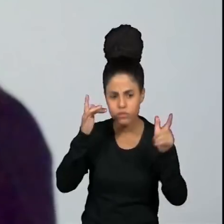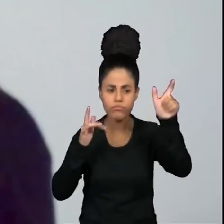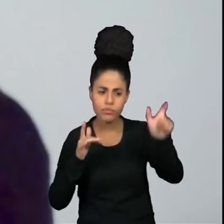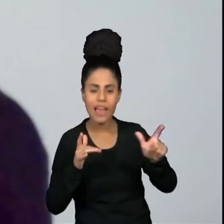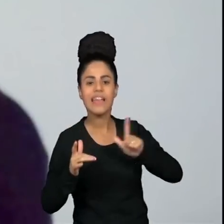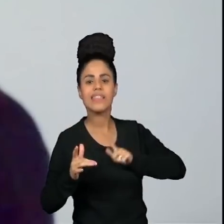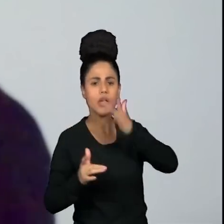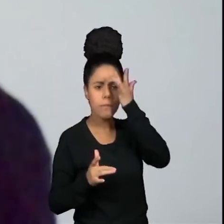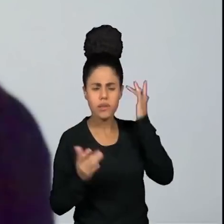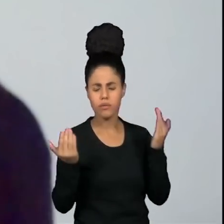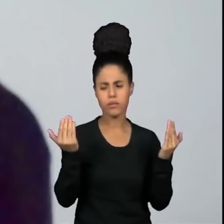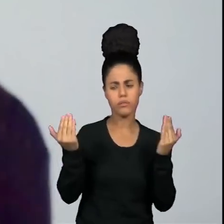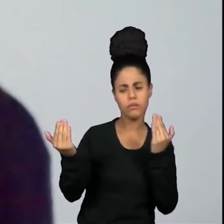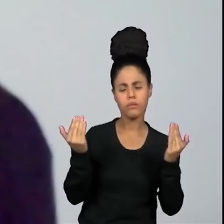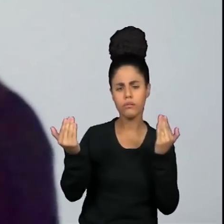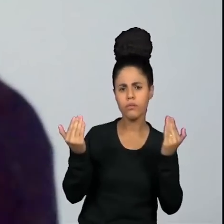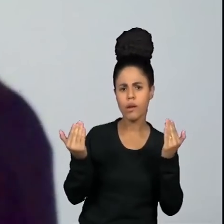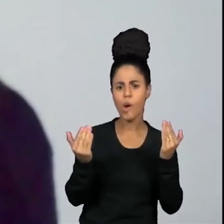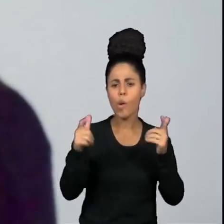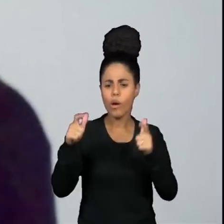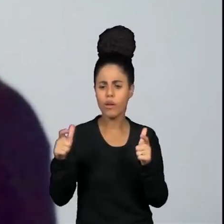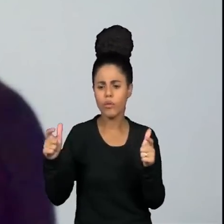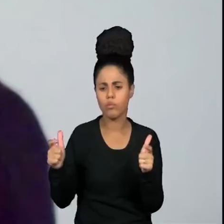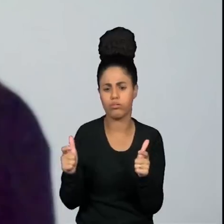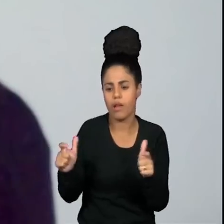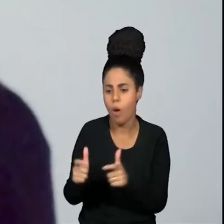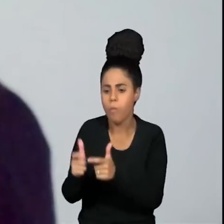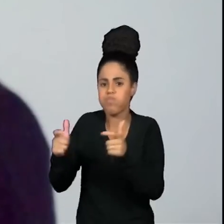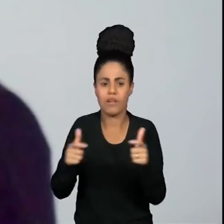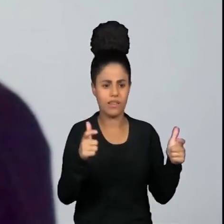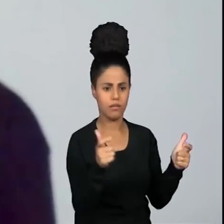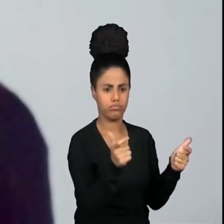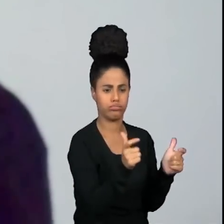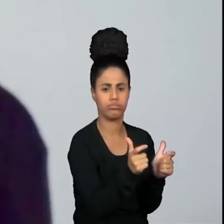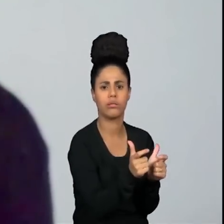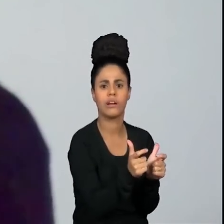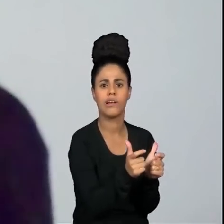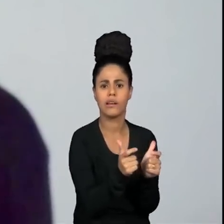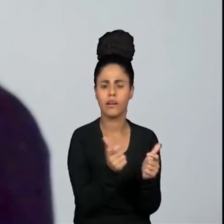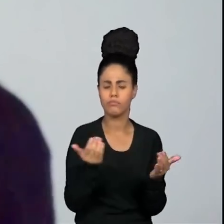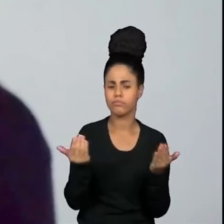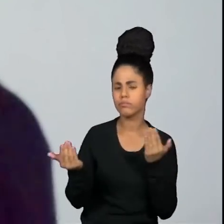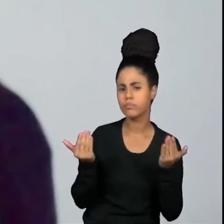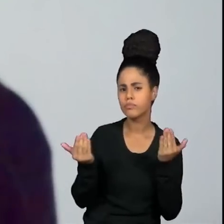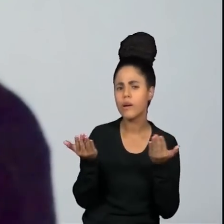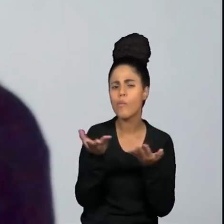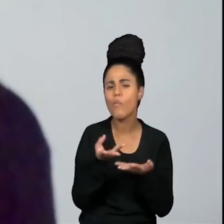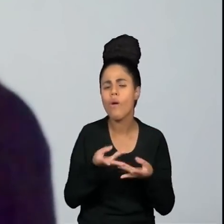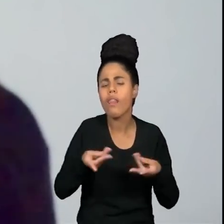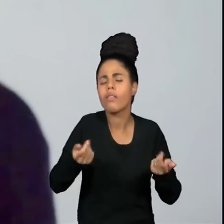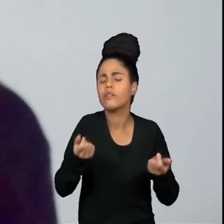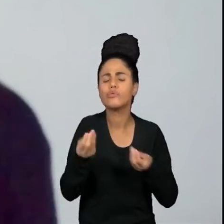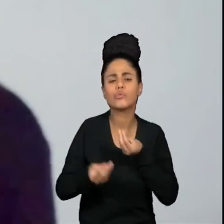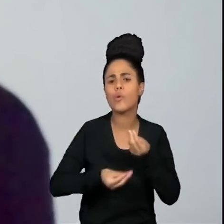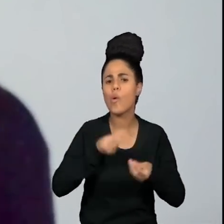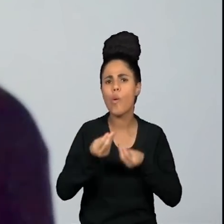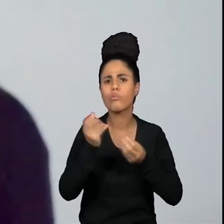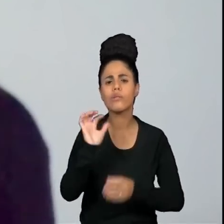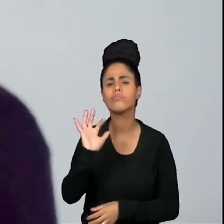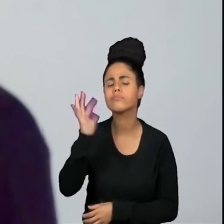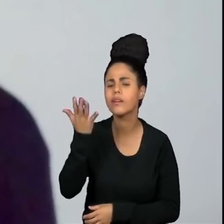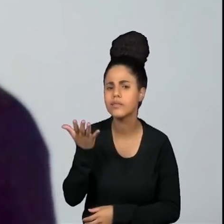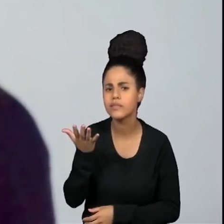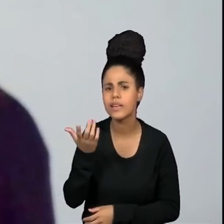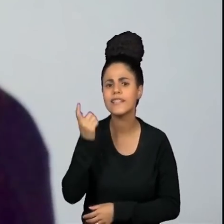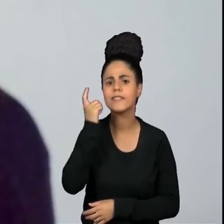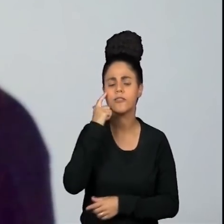espécies perderam, a gente começou a pensar em termos de qualidade do habitat. porque não